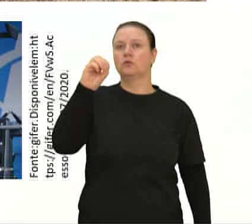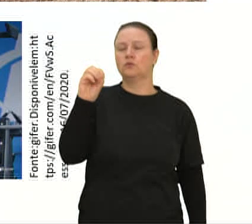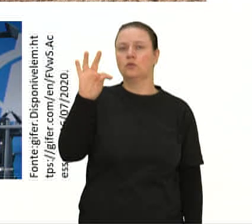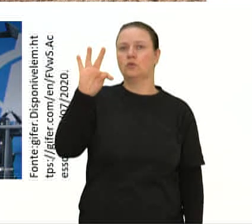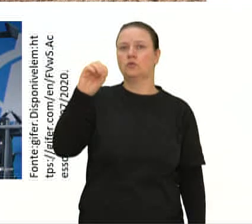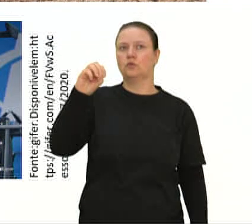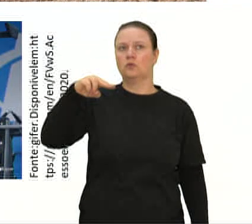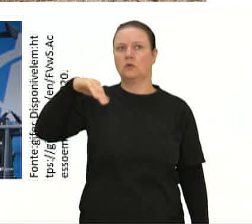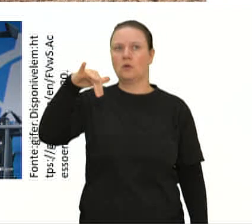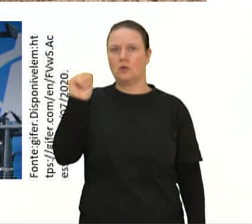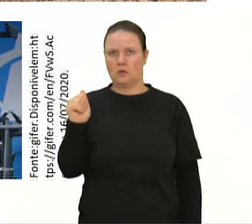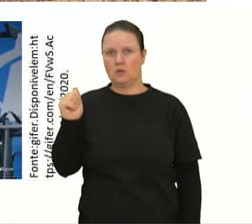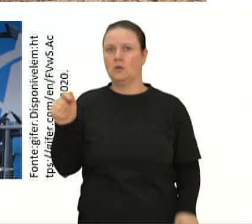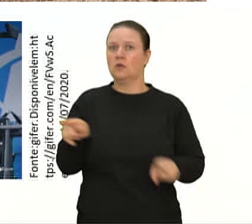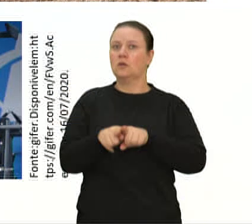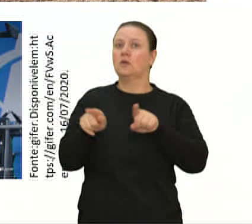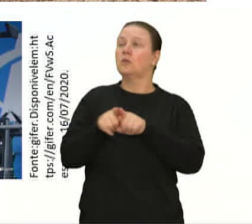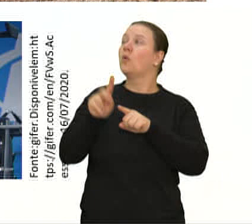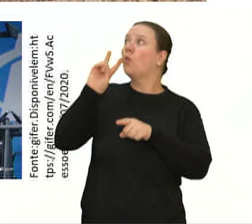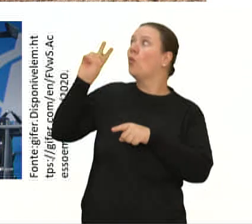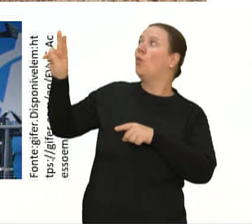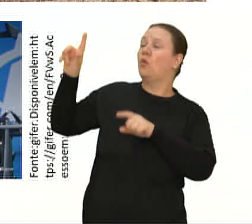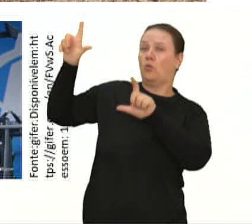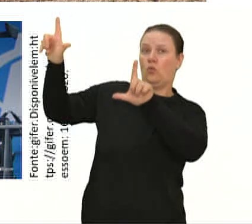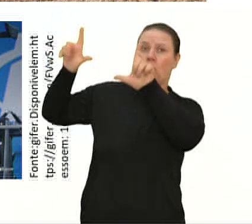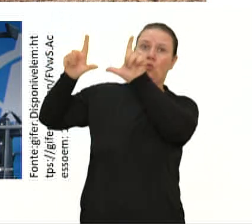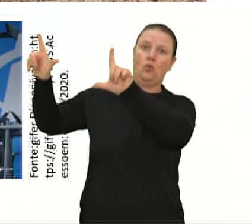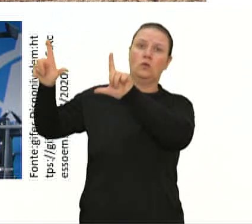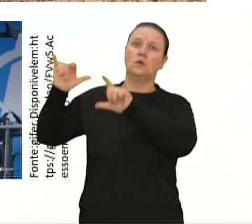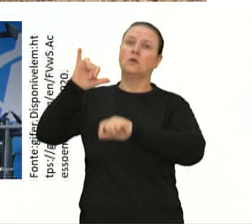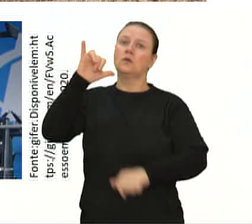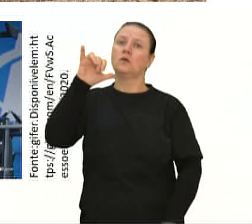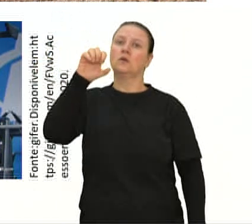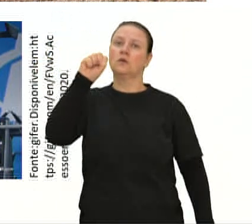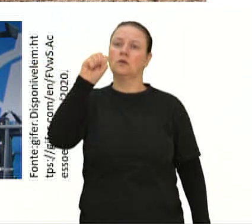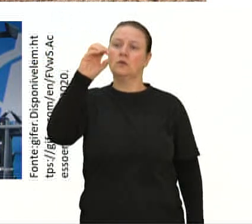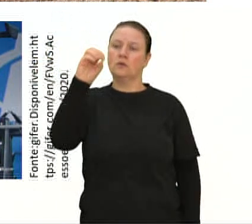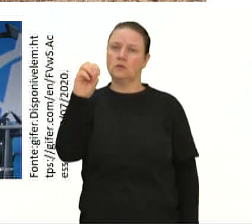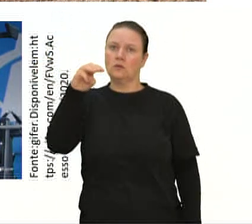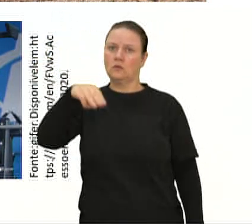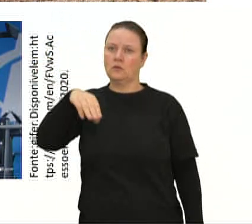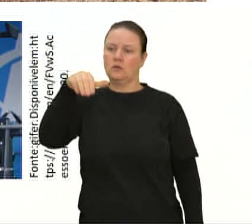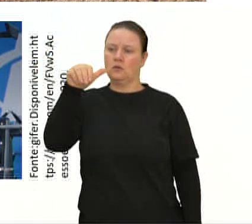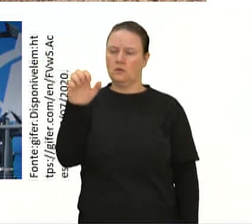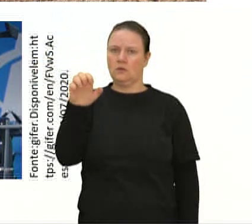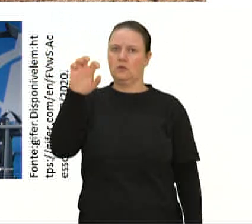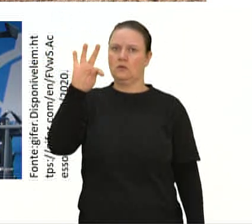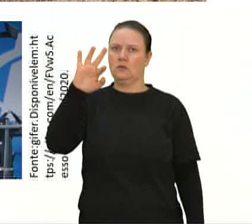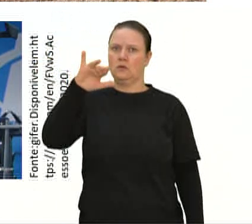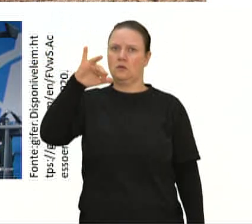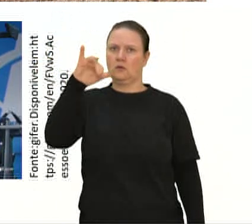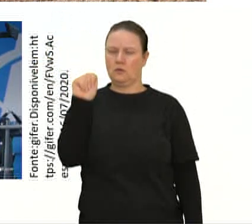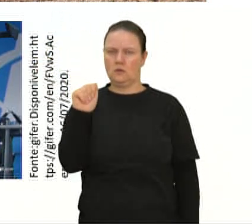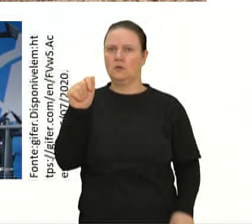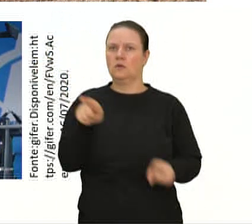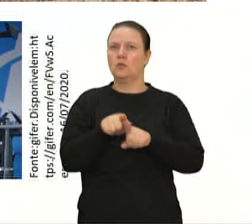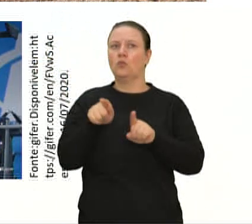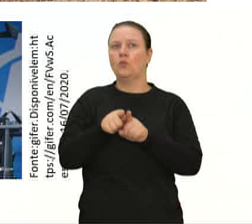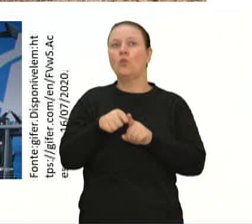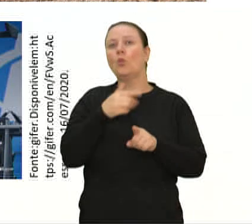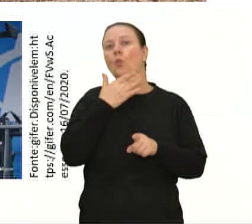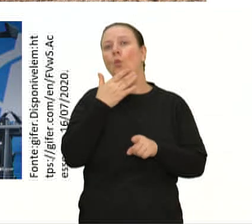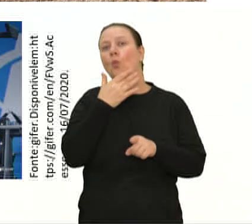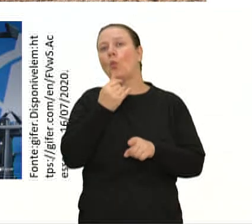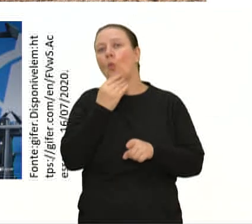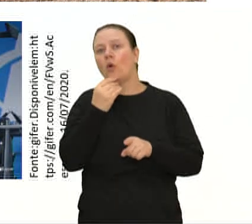temos ainda a contração isométrica. Então, mesma medida. Como exemplo, eu tenho ali um indivíduo fazendo um exercício